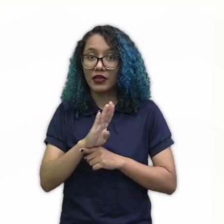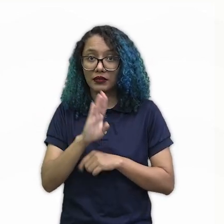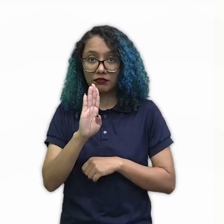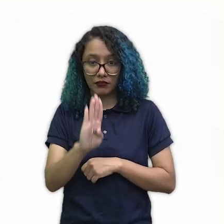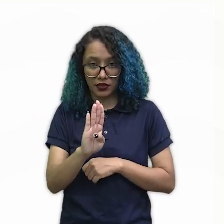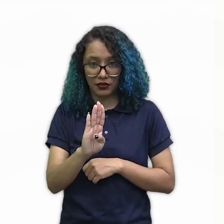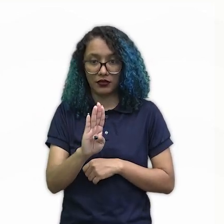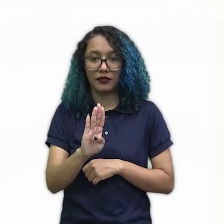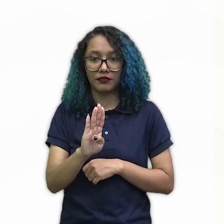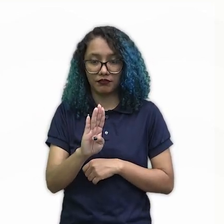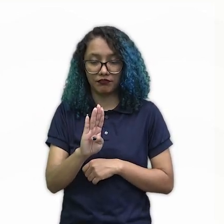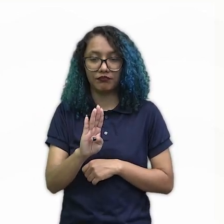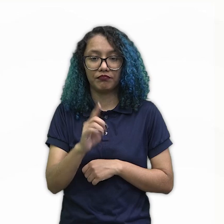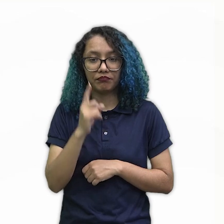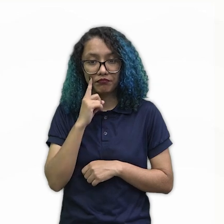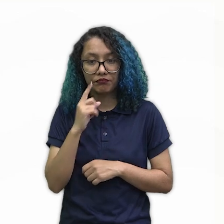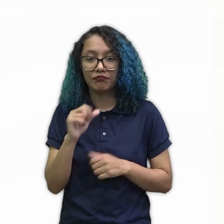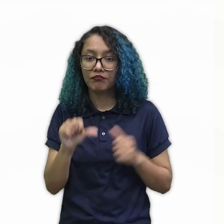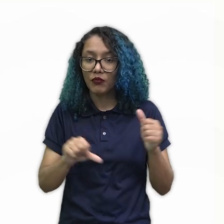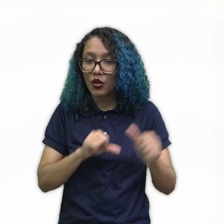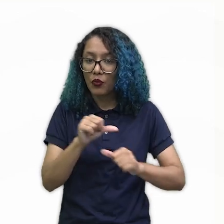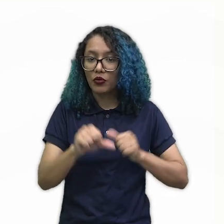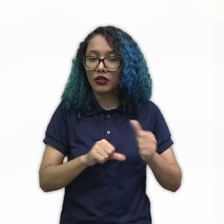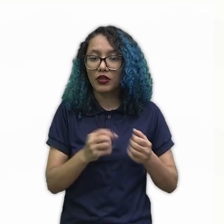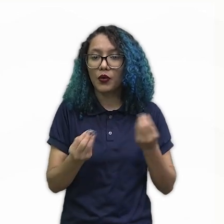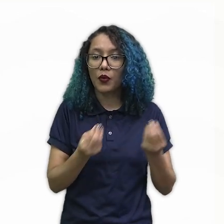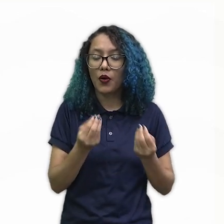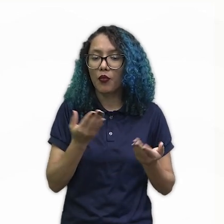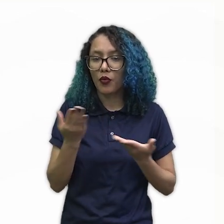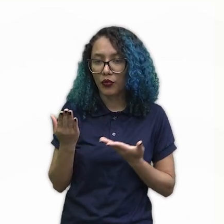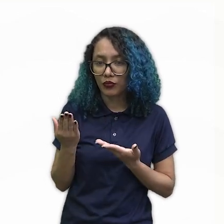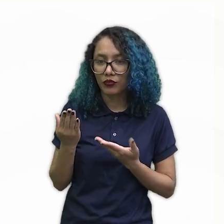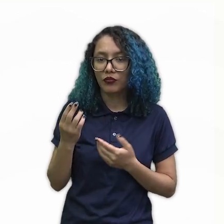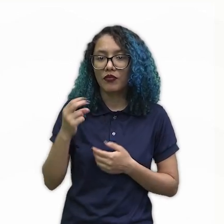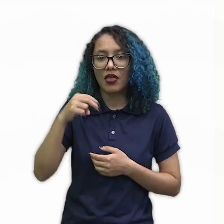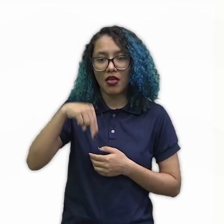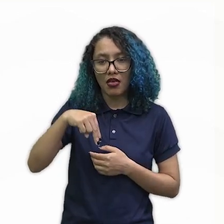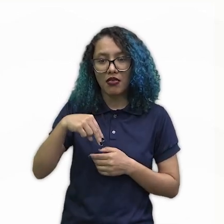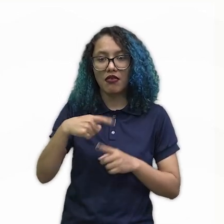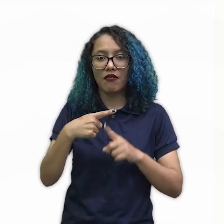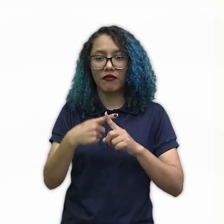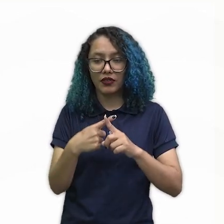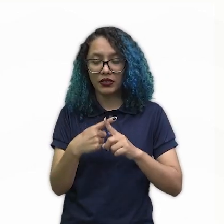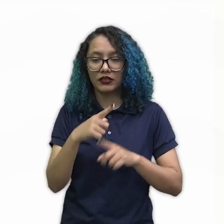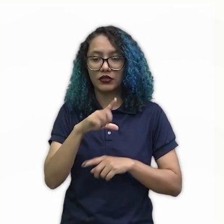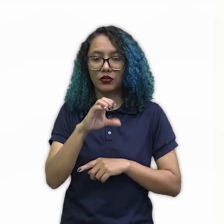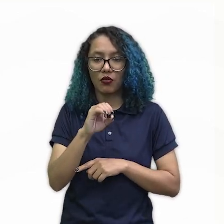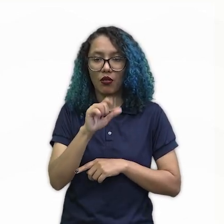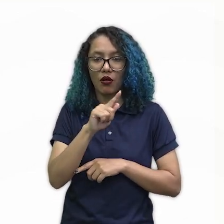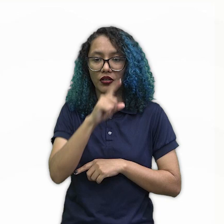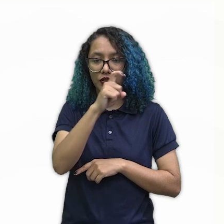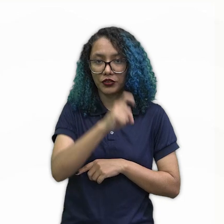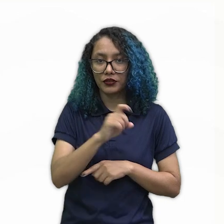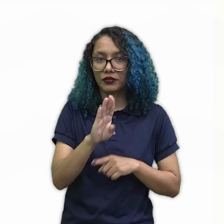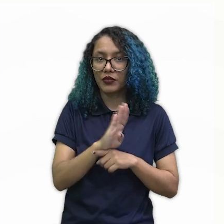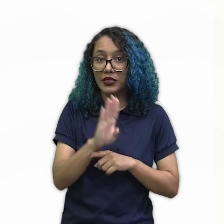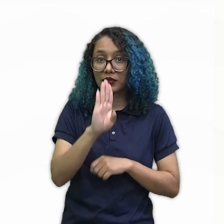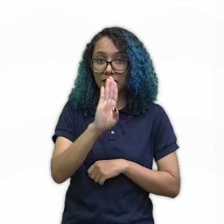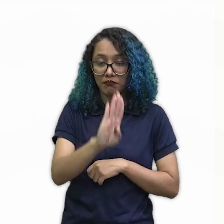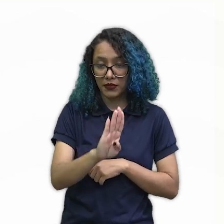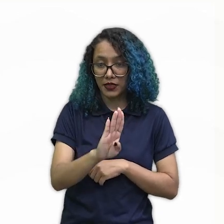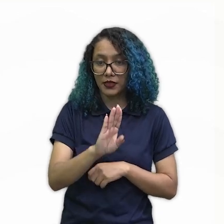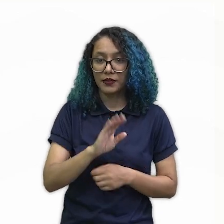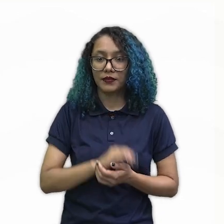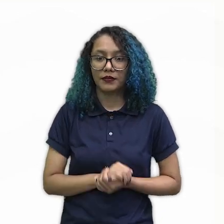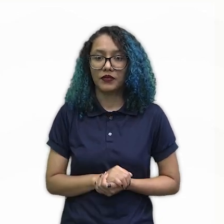b. Desenvolvendo isto aqui, fica n vezes log de x na base b, ou